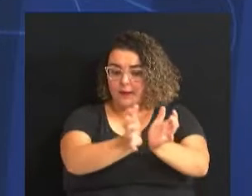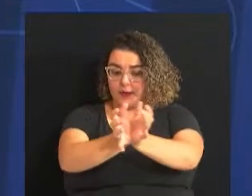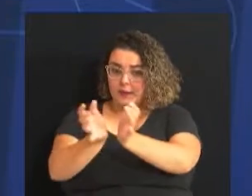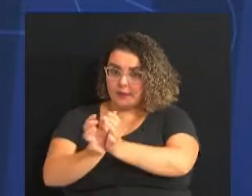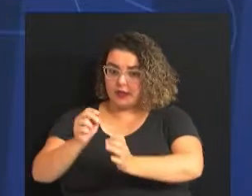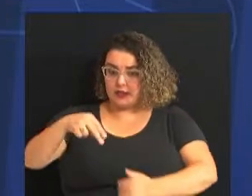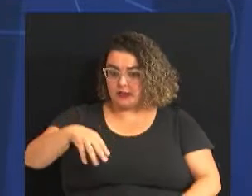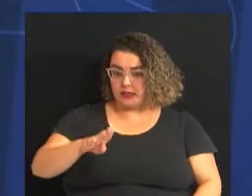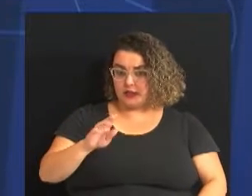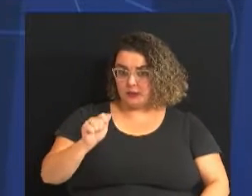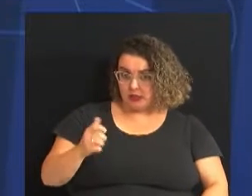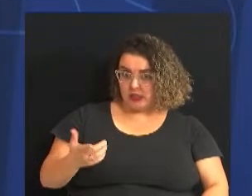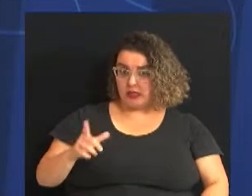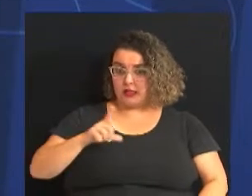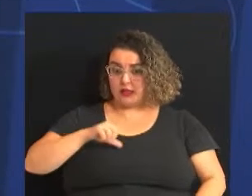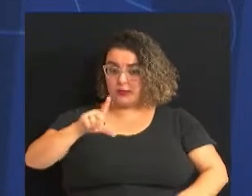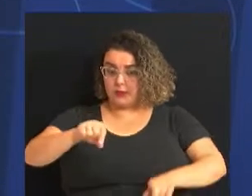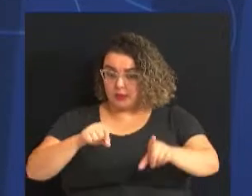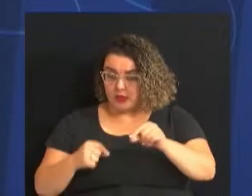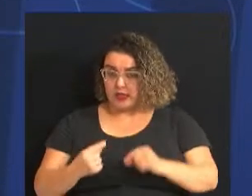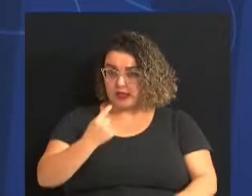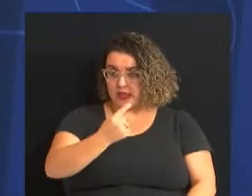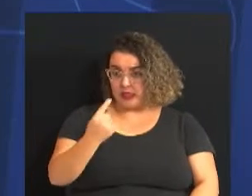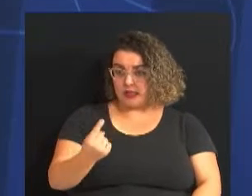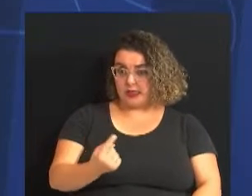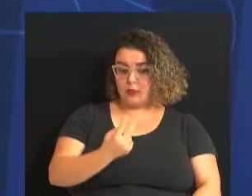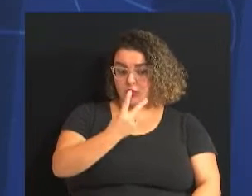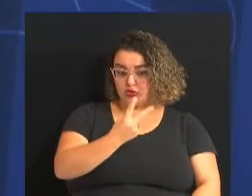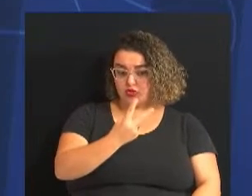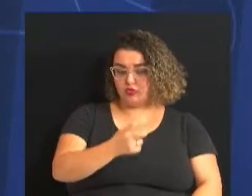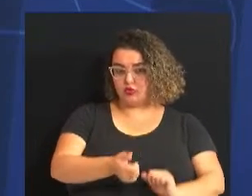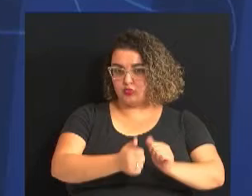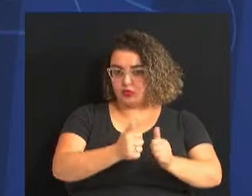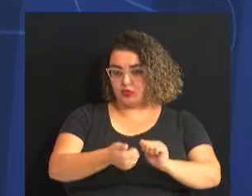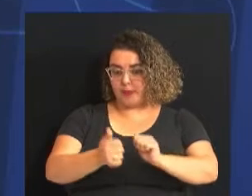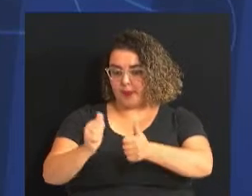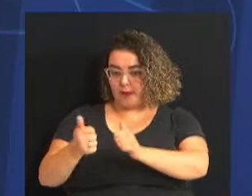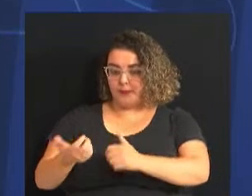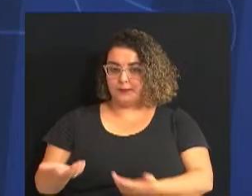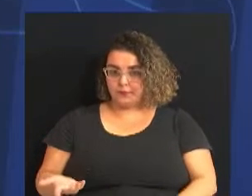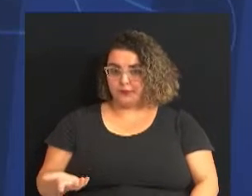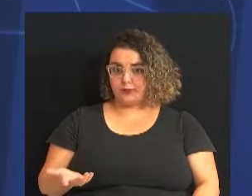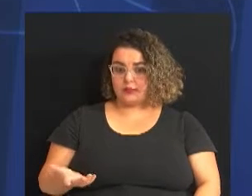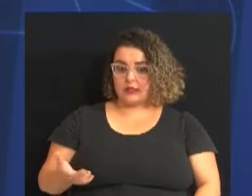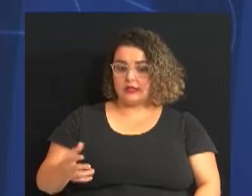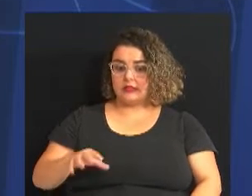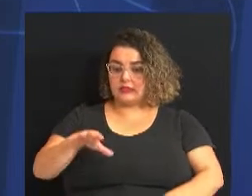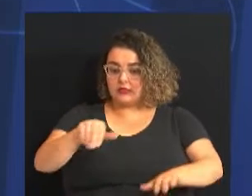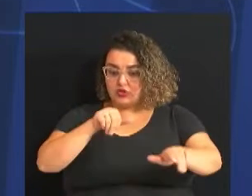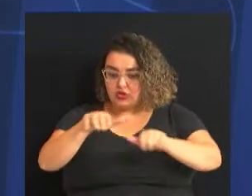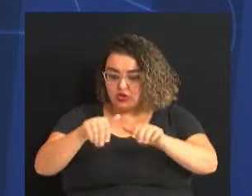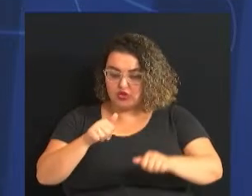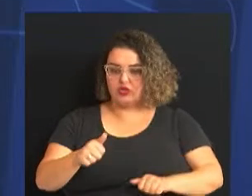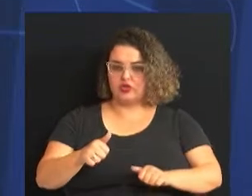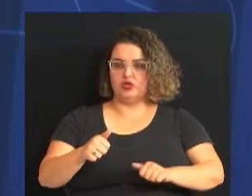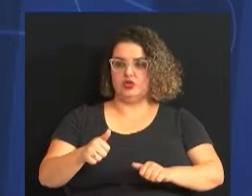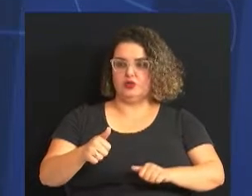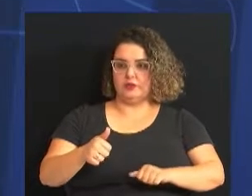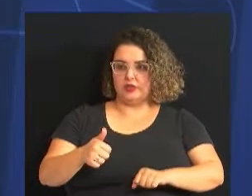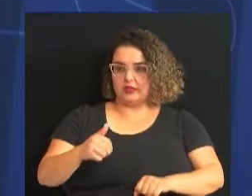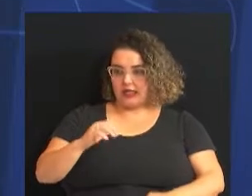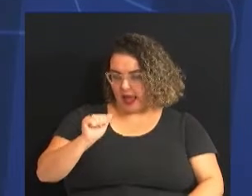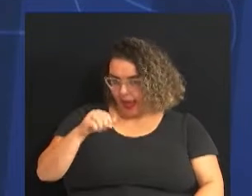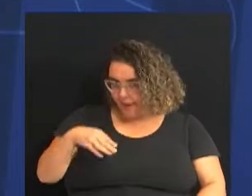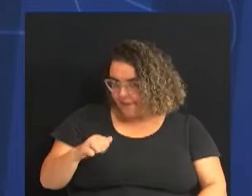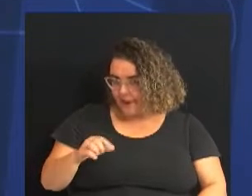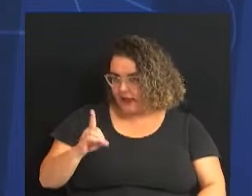uma escolha em cada uma de 2 rodadas deste recrutamento de jogadores que são amadores ainda,